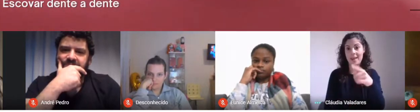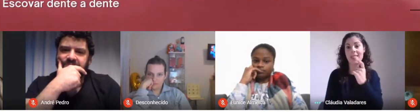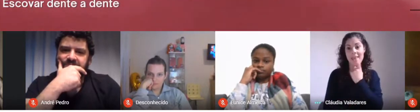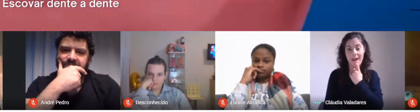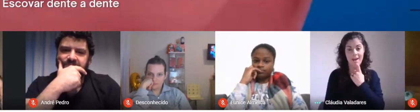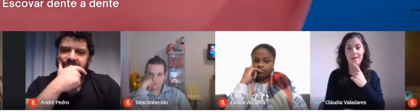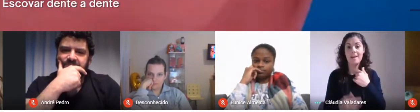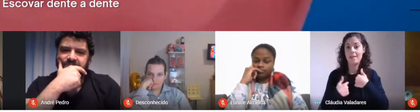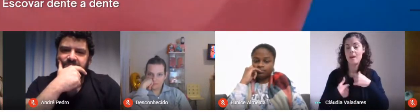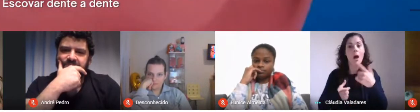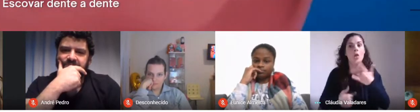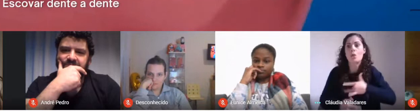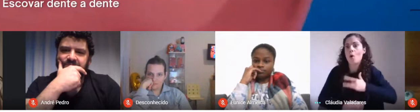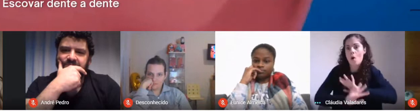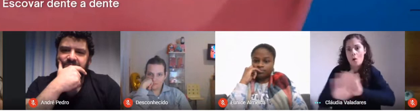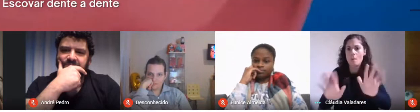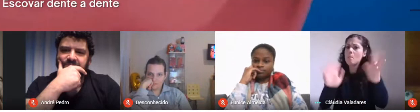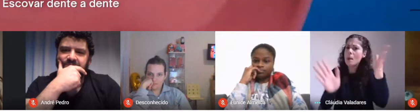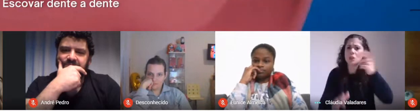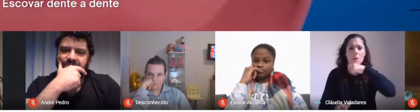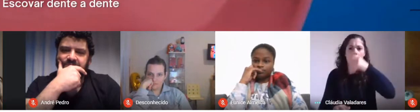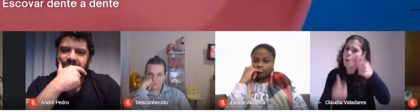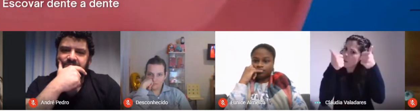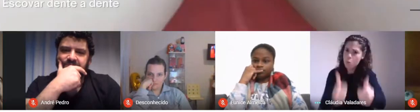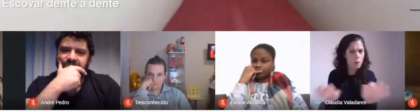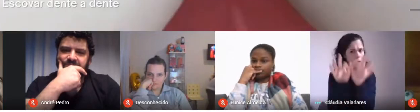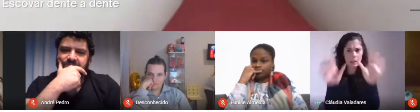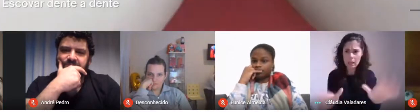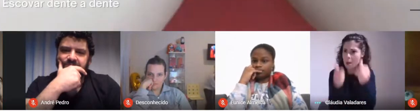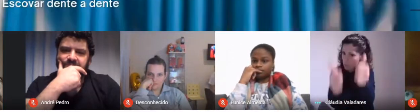e adoro, mas a manual é igualmente boa.